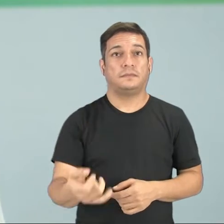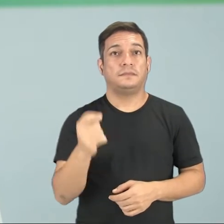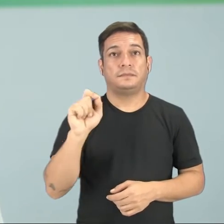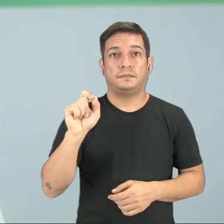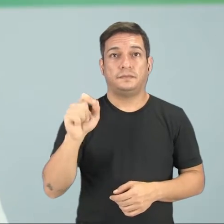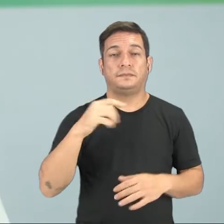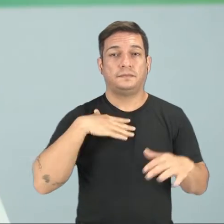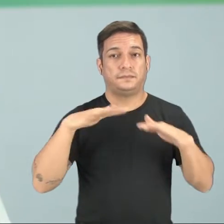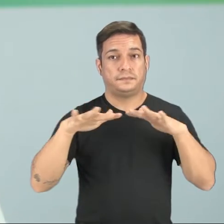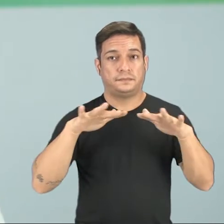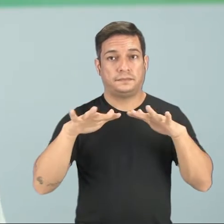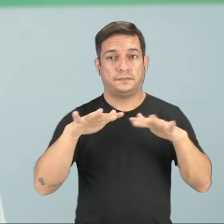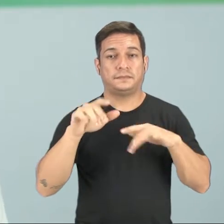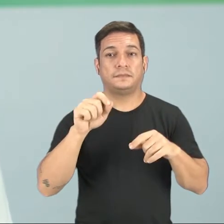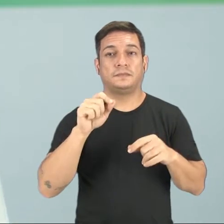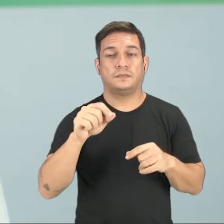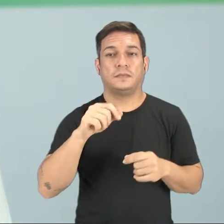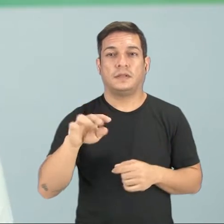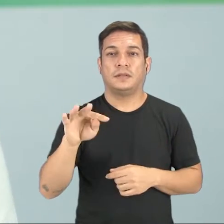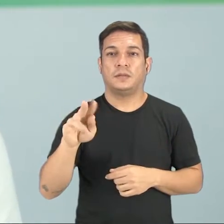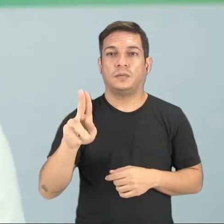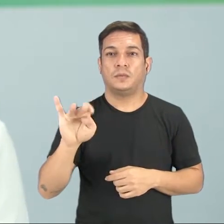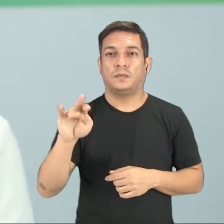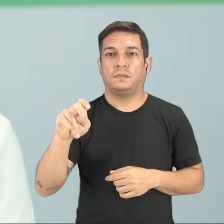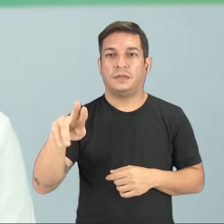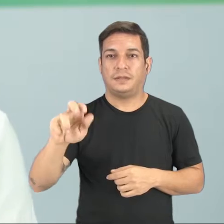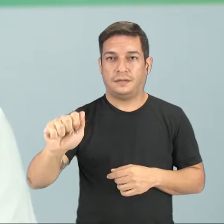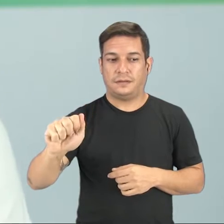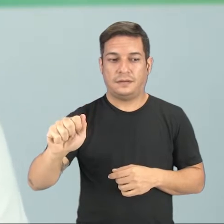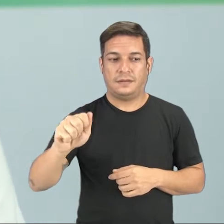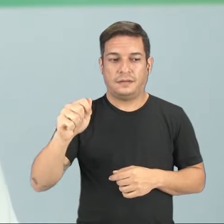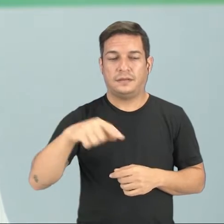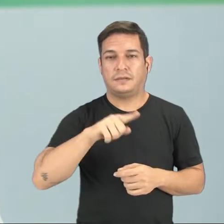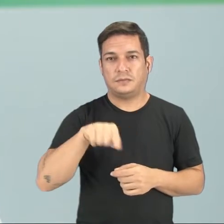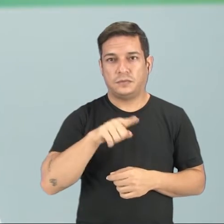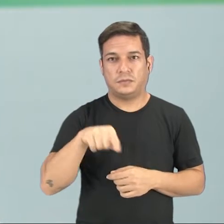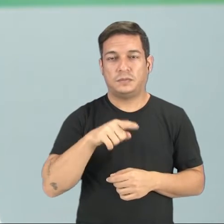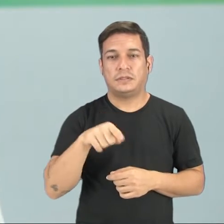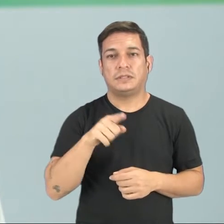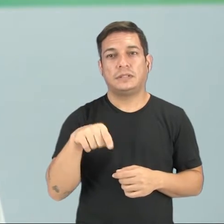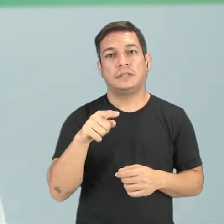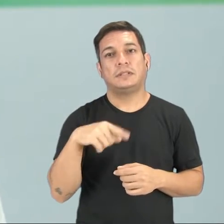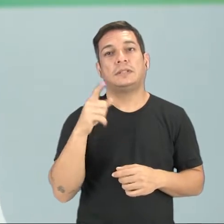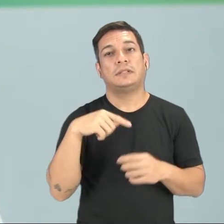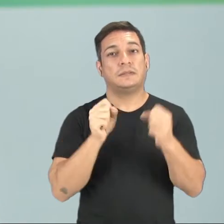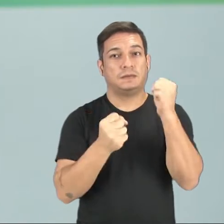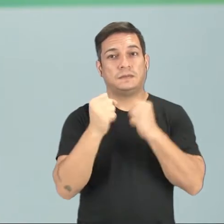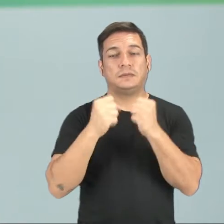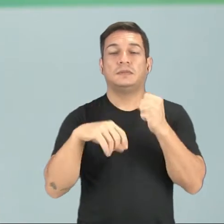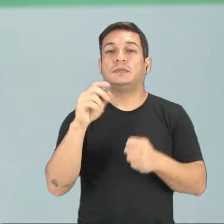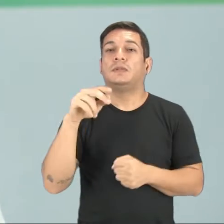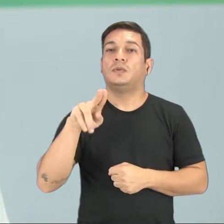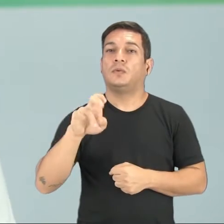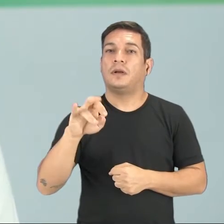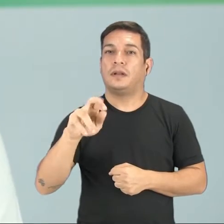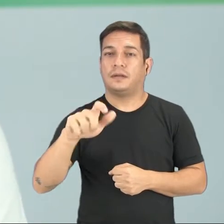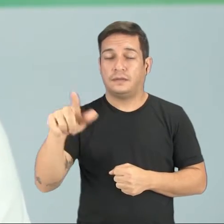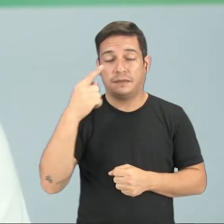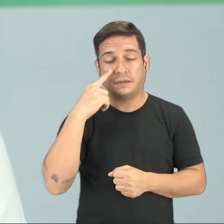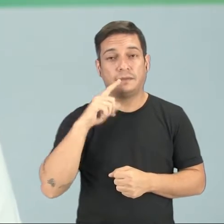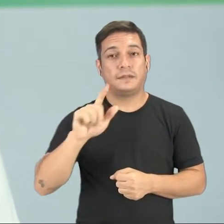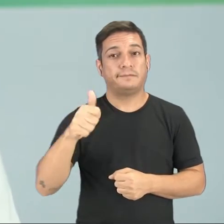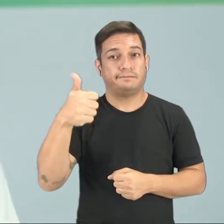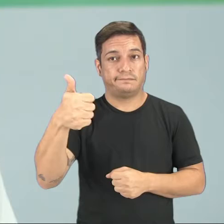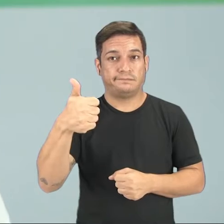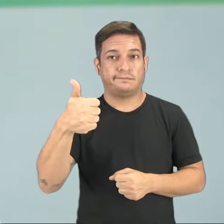para movimento de turbina nas usinas nucleares. Você precisa procurar entender vantagens e desvantagens